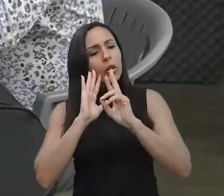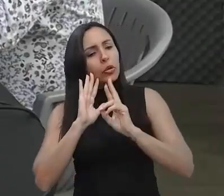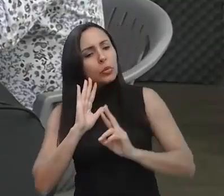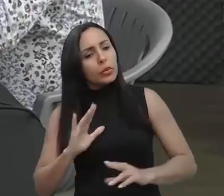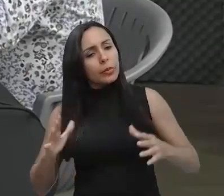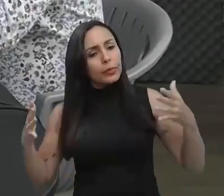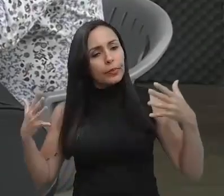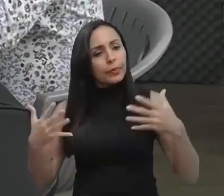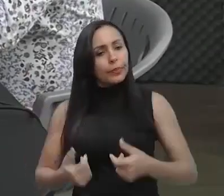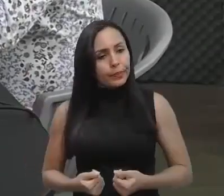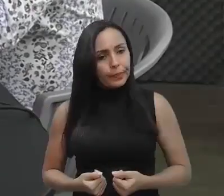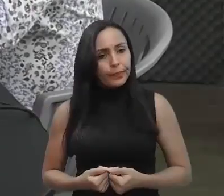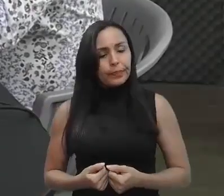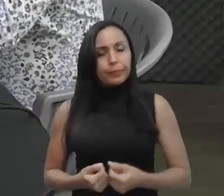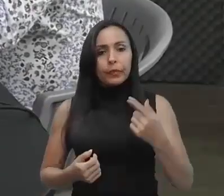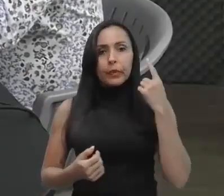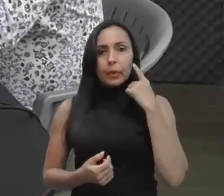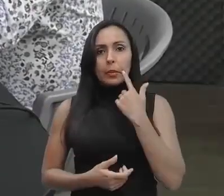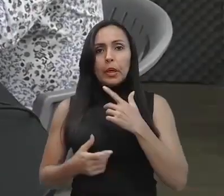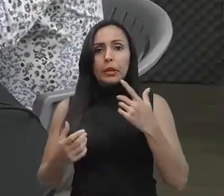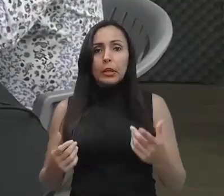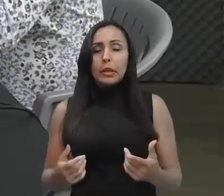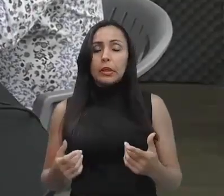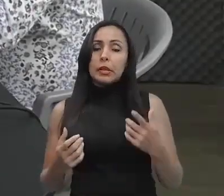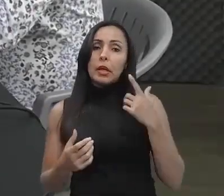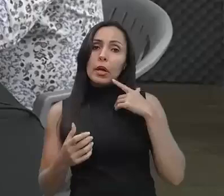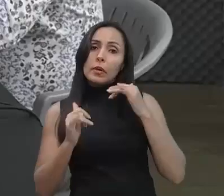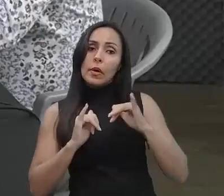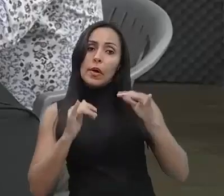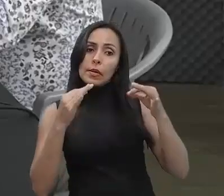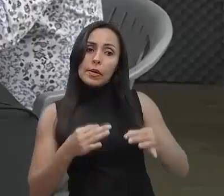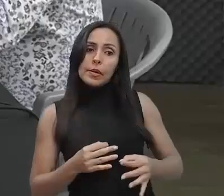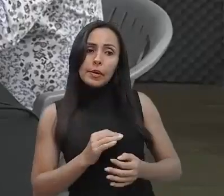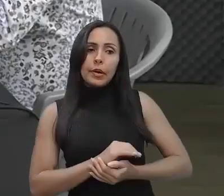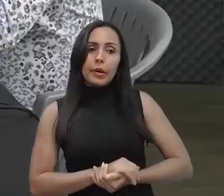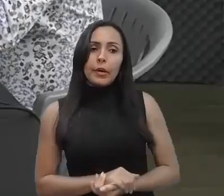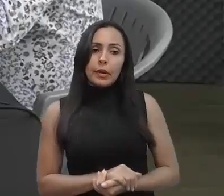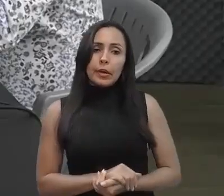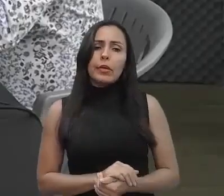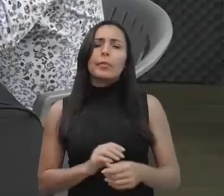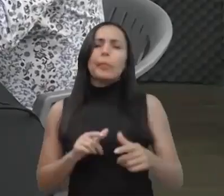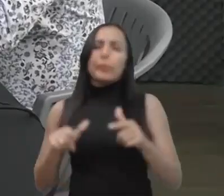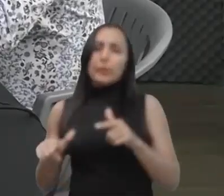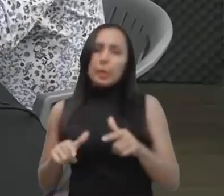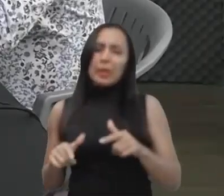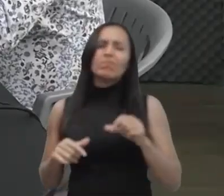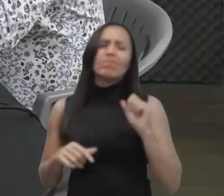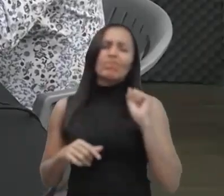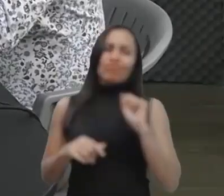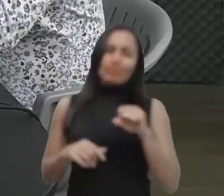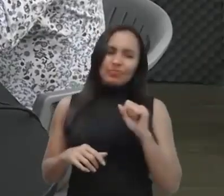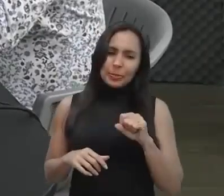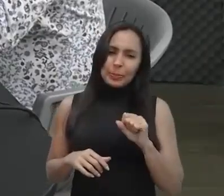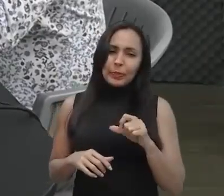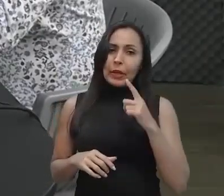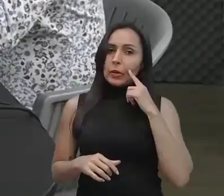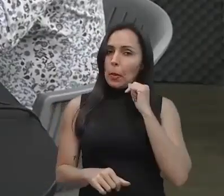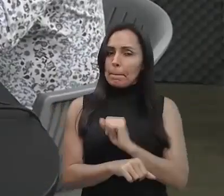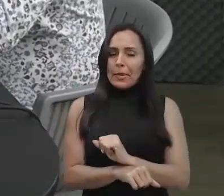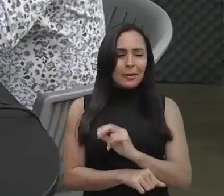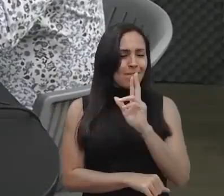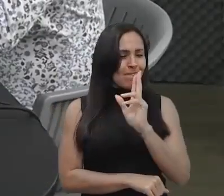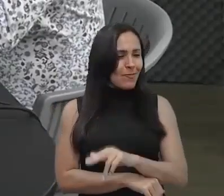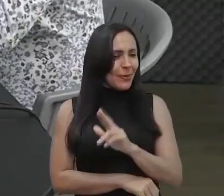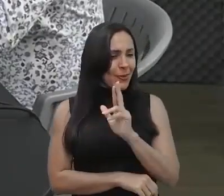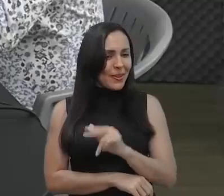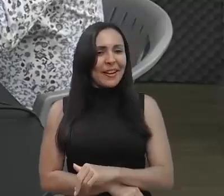para deixar a notícia certa em todos os cantos sabe Nossa mas aí é um trabalho gigantesco né que não para nunca né É 24